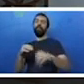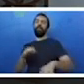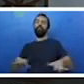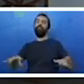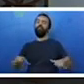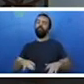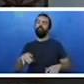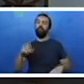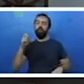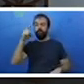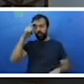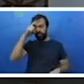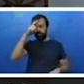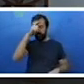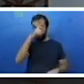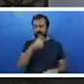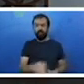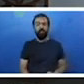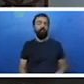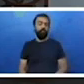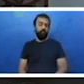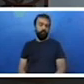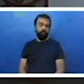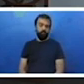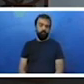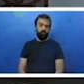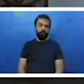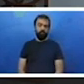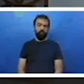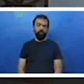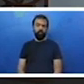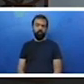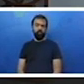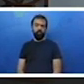sempre do mais simples e chegando naquele movimento mais difícil, mais complexo.